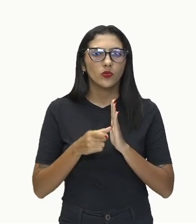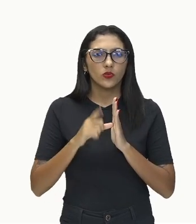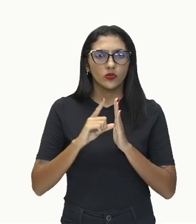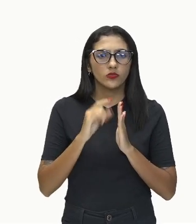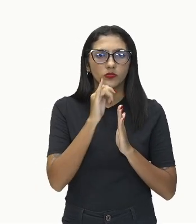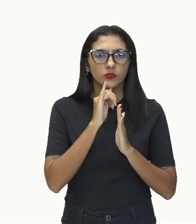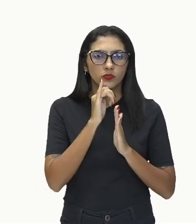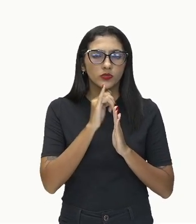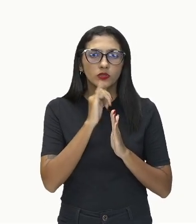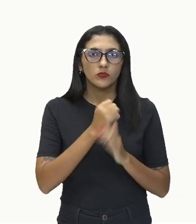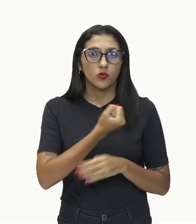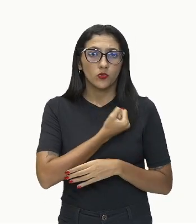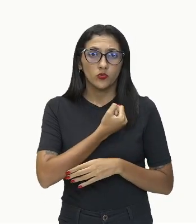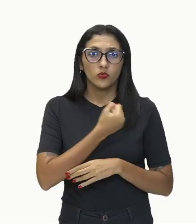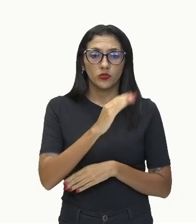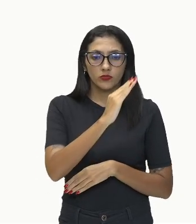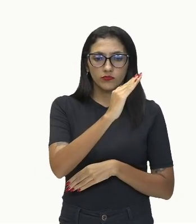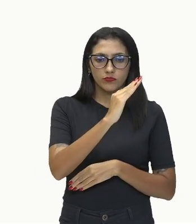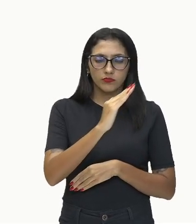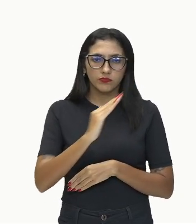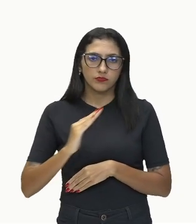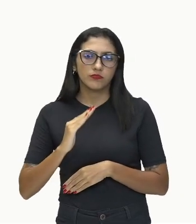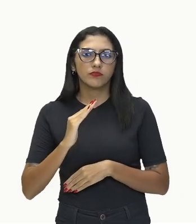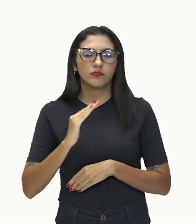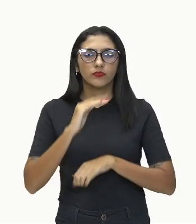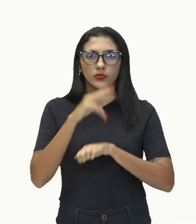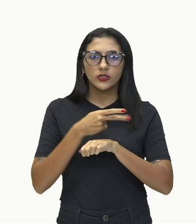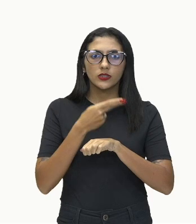diagonal principal e a outra secundária.